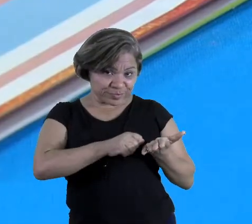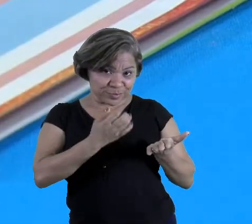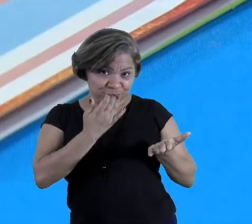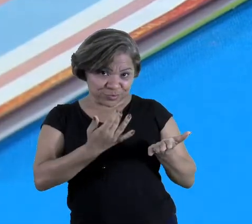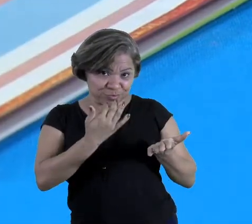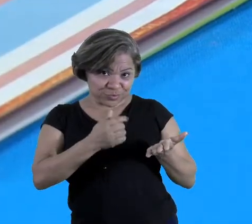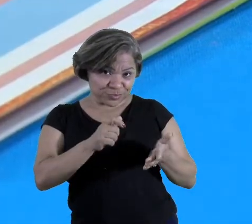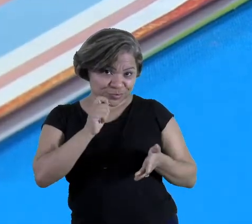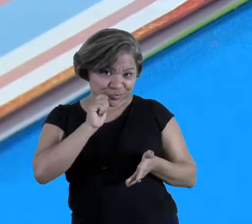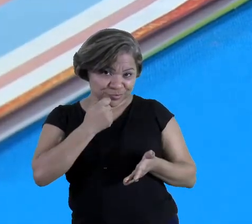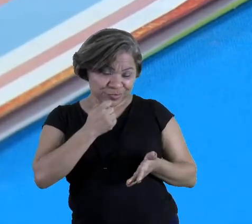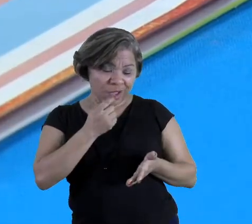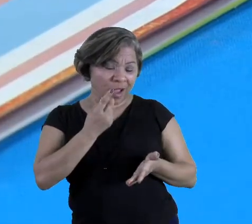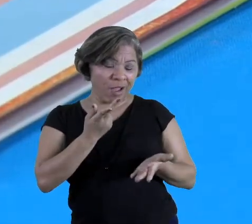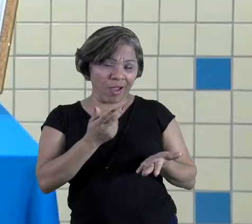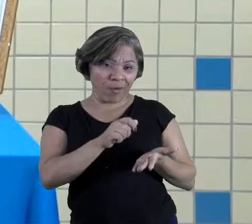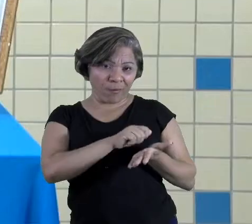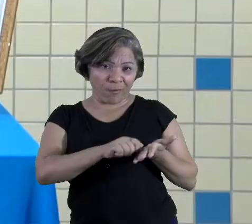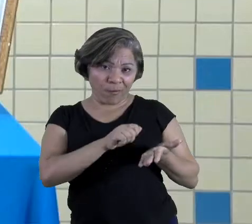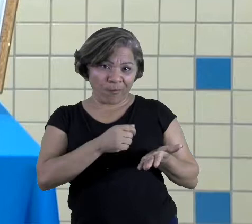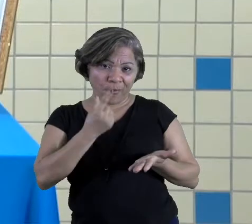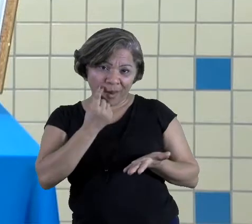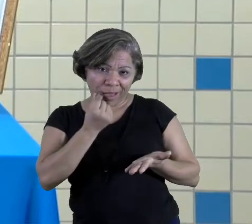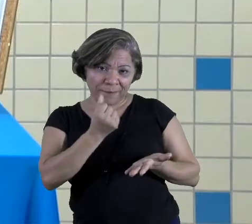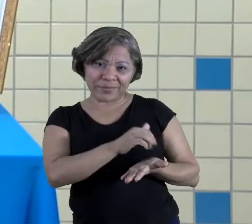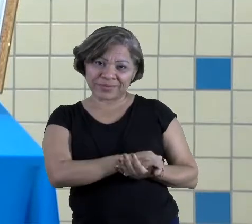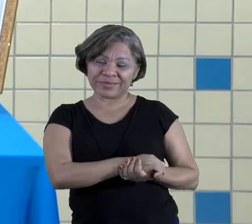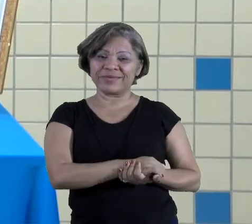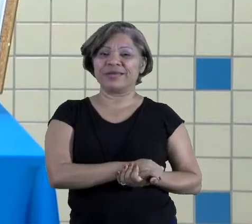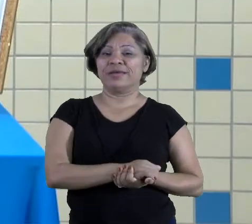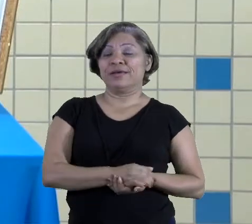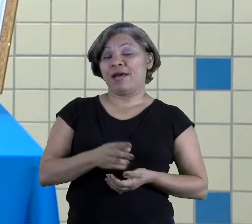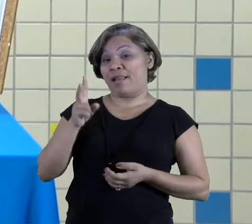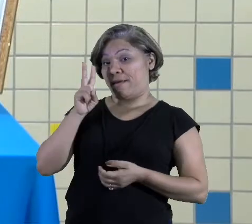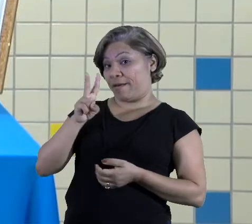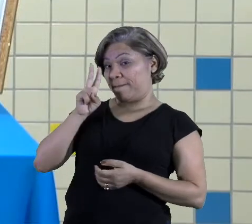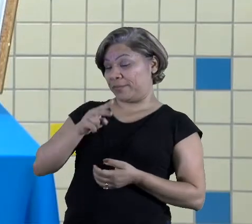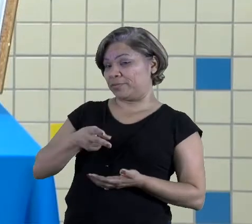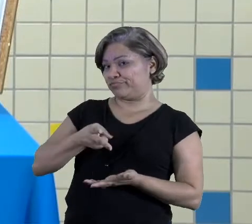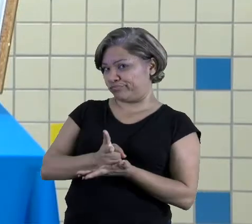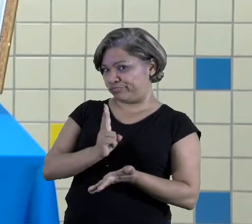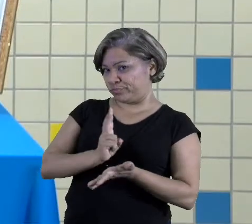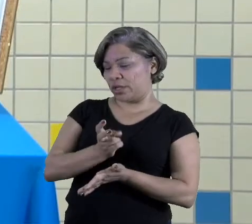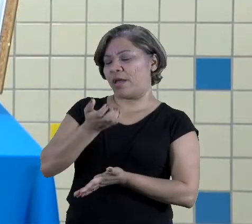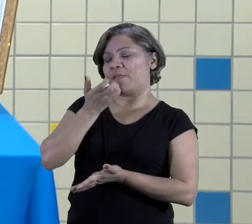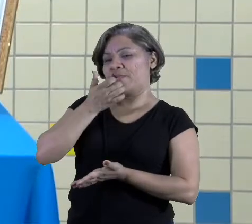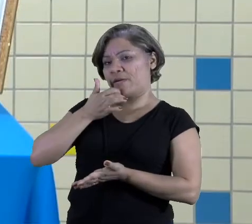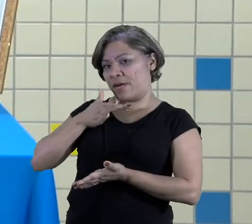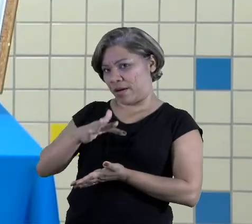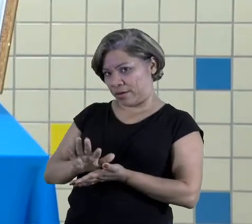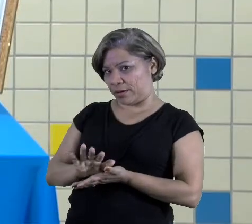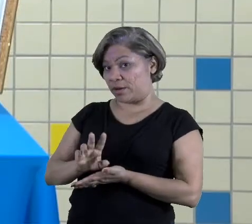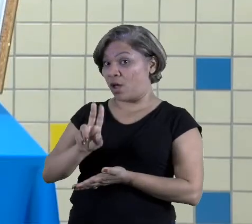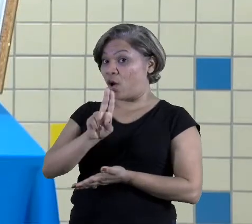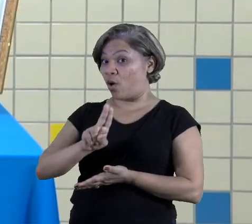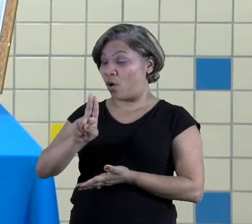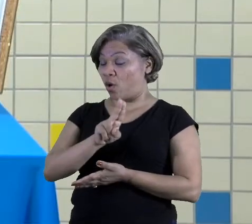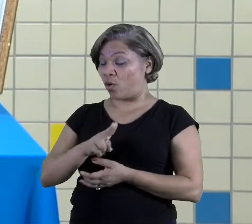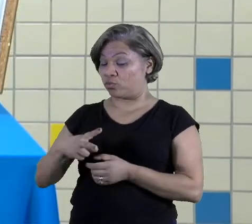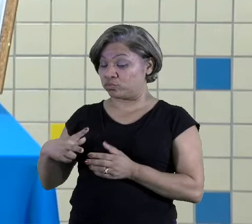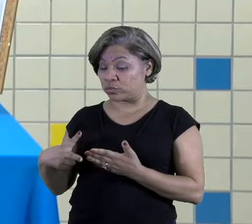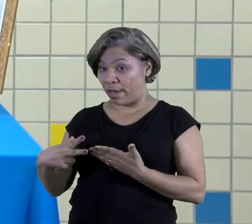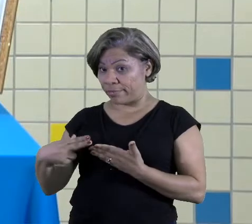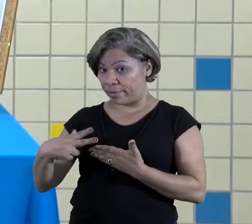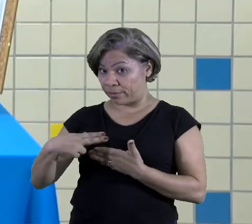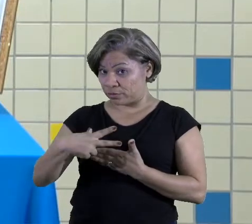tesoura. Lembrando que sempre que a criança for usar a tesoura, ela precisa de auxílio de um adulto para estar